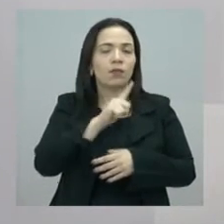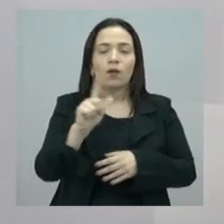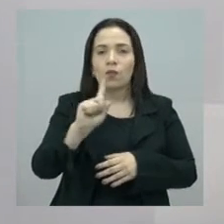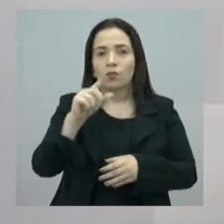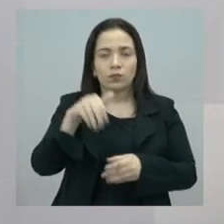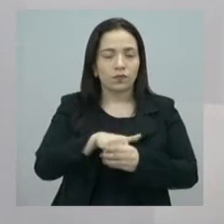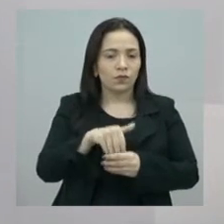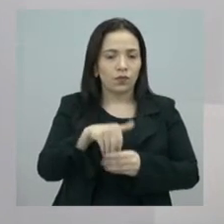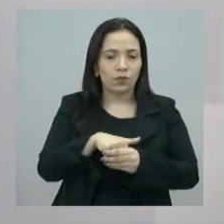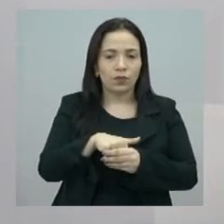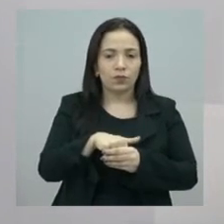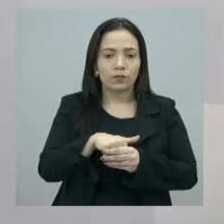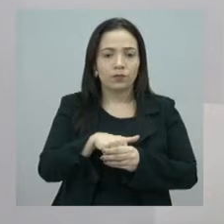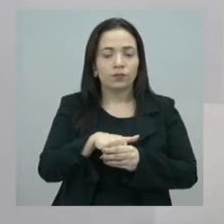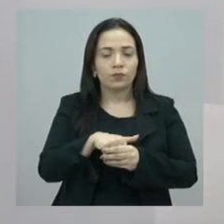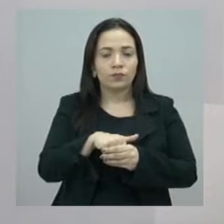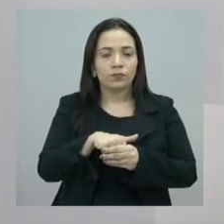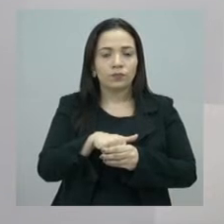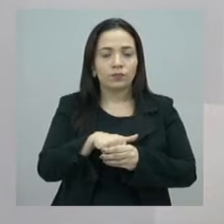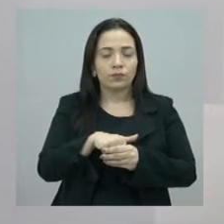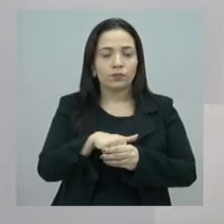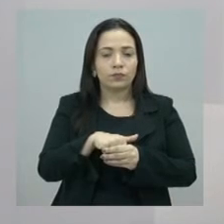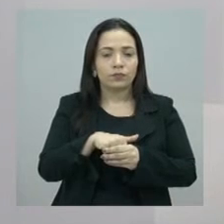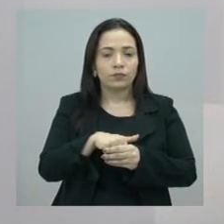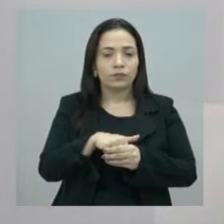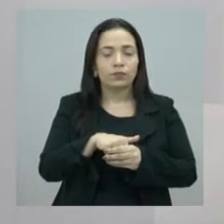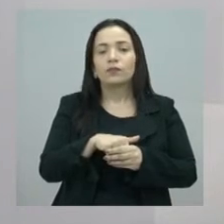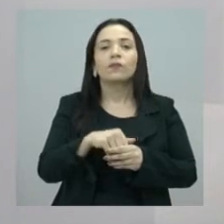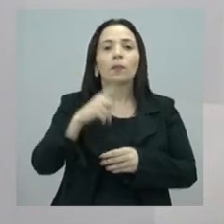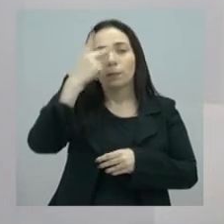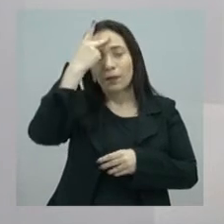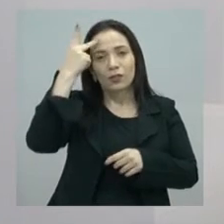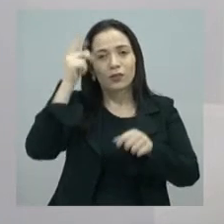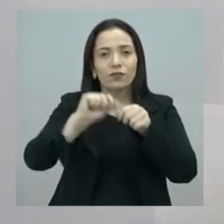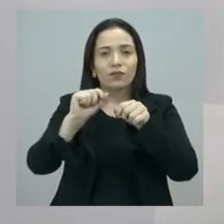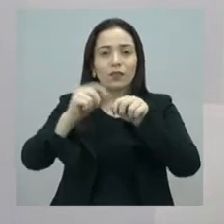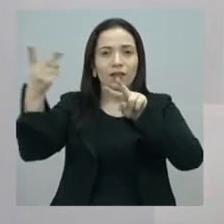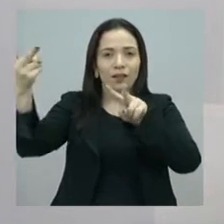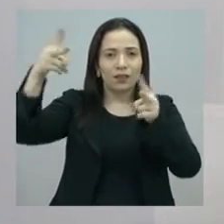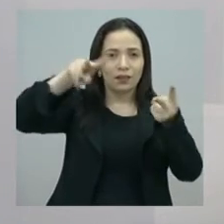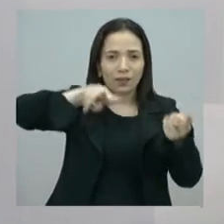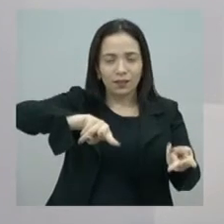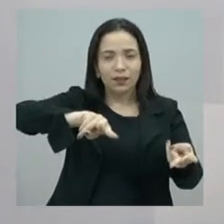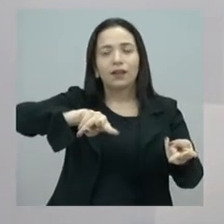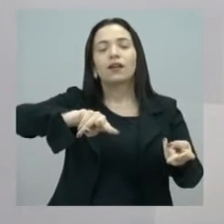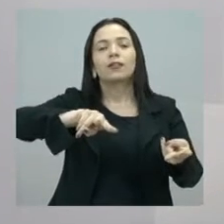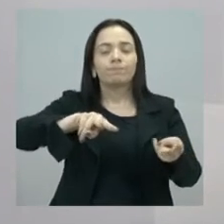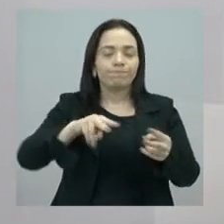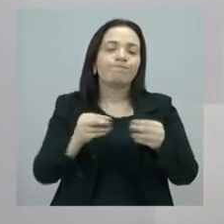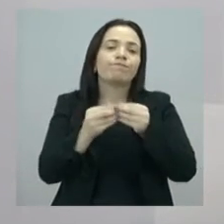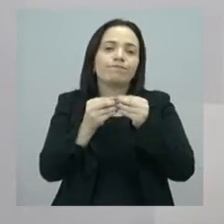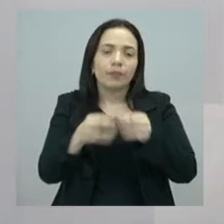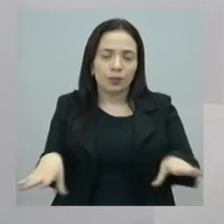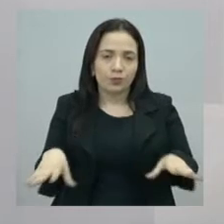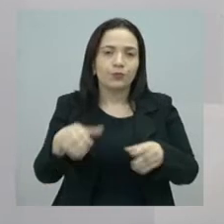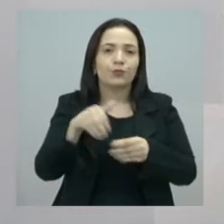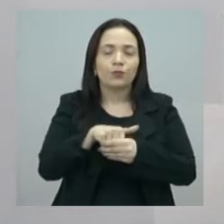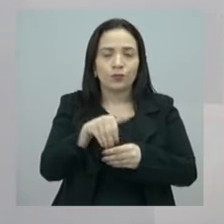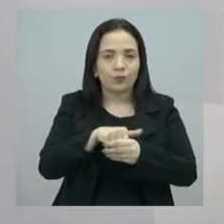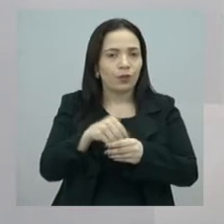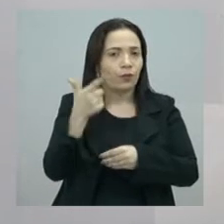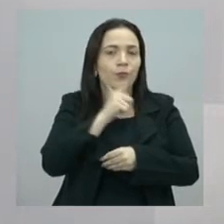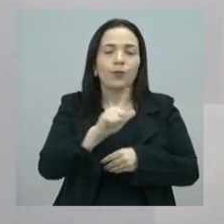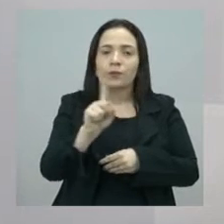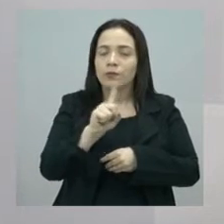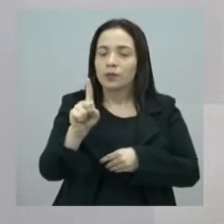poder votar. E aí, quem fez transferência também fica prejudicado o voto. Por